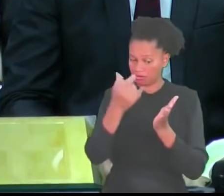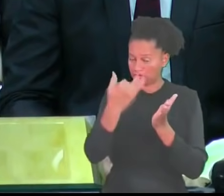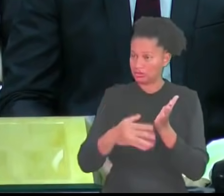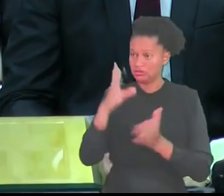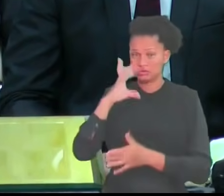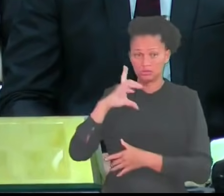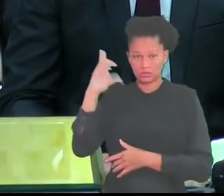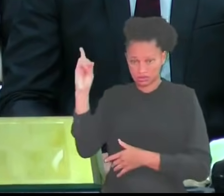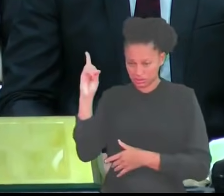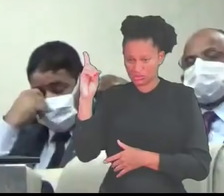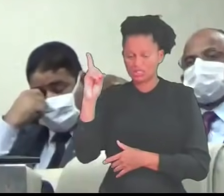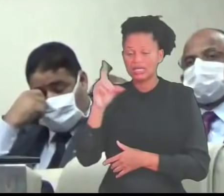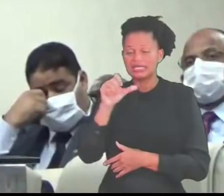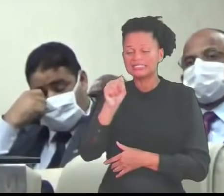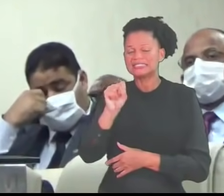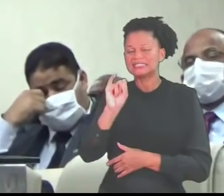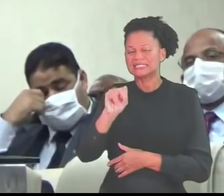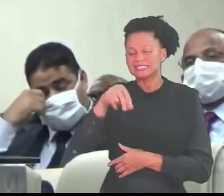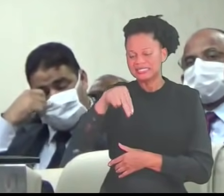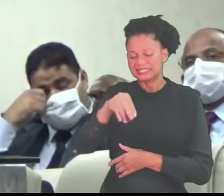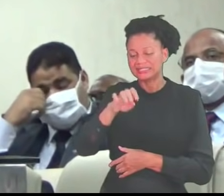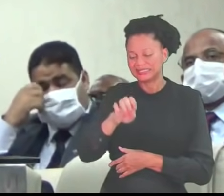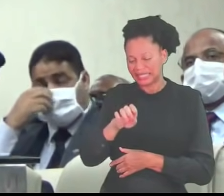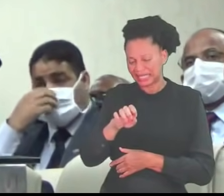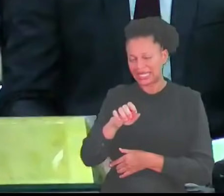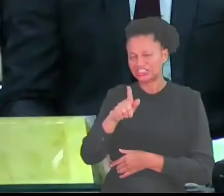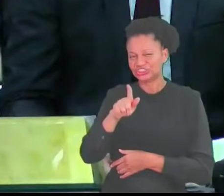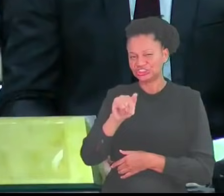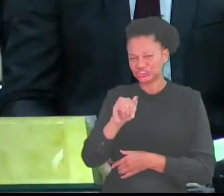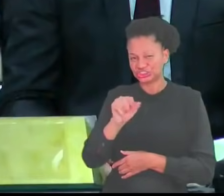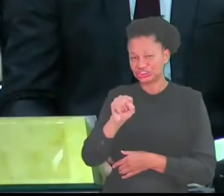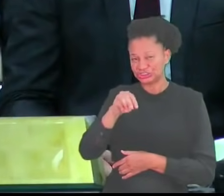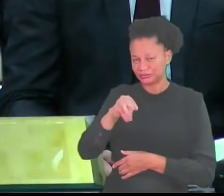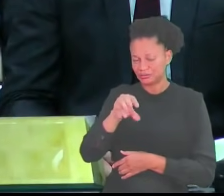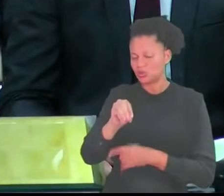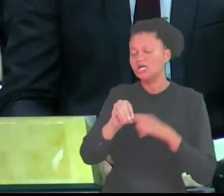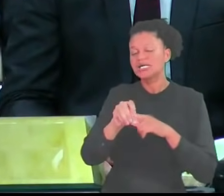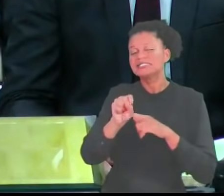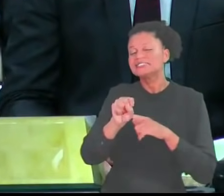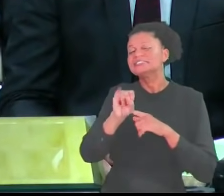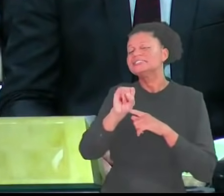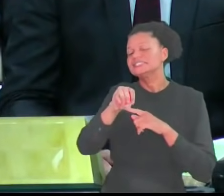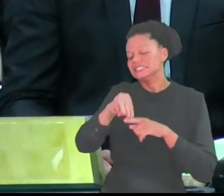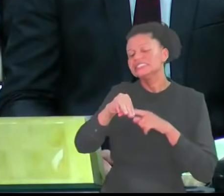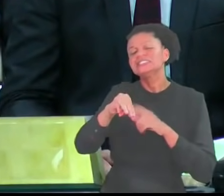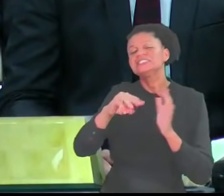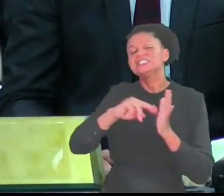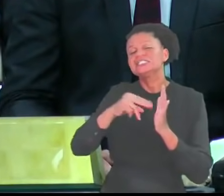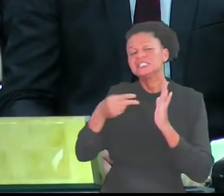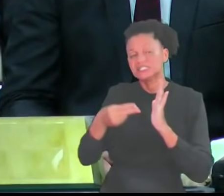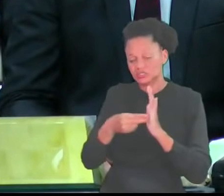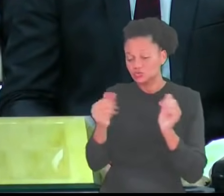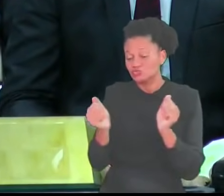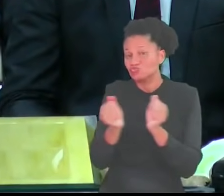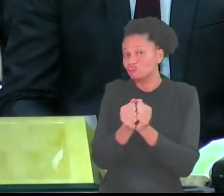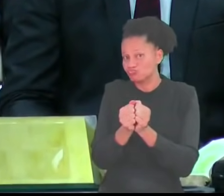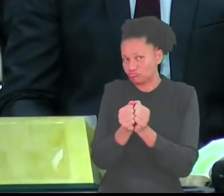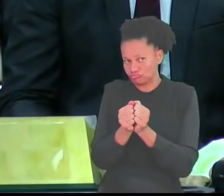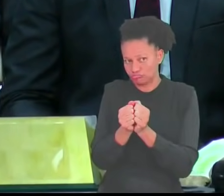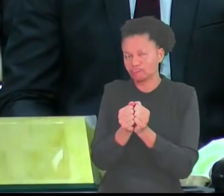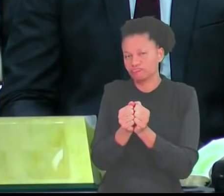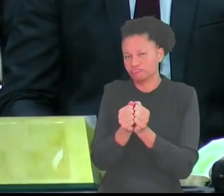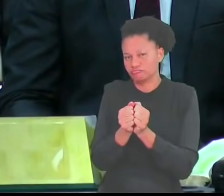trabalha com o sinergismo. O que é sim? Sinergismo significa junto.